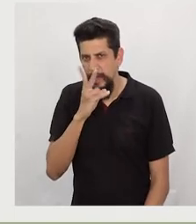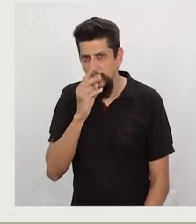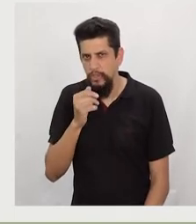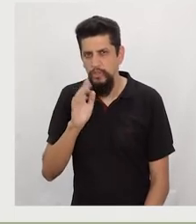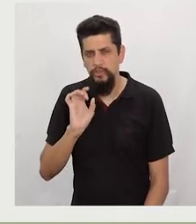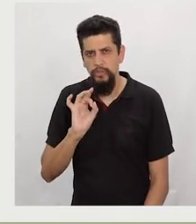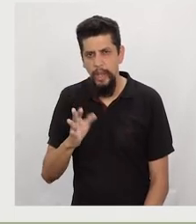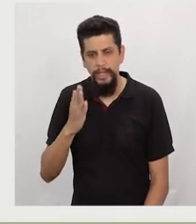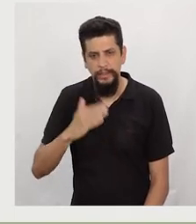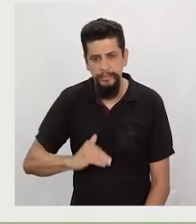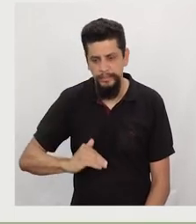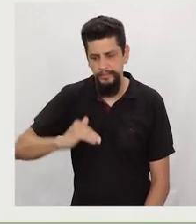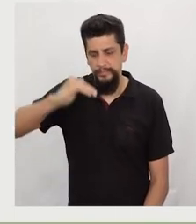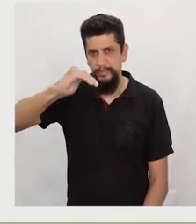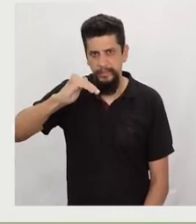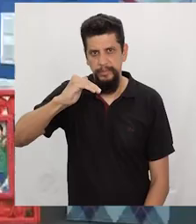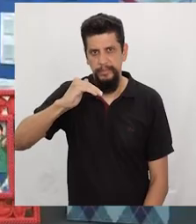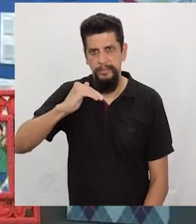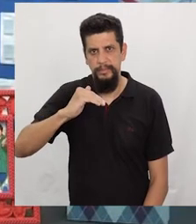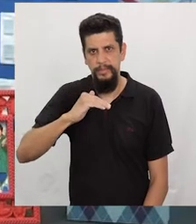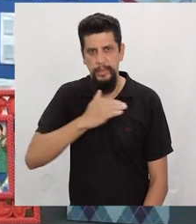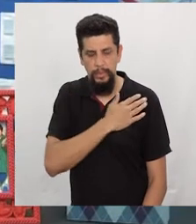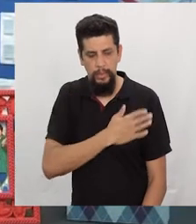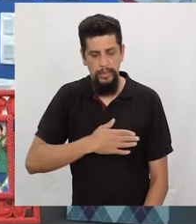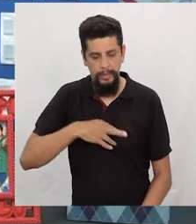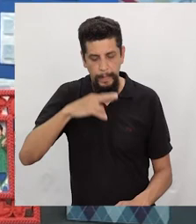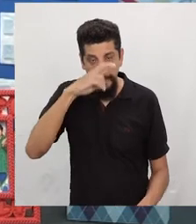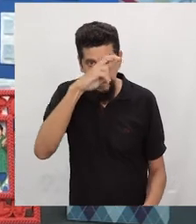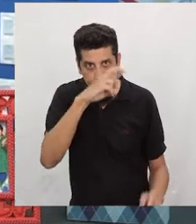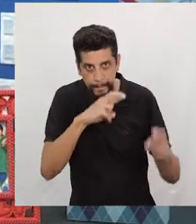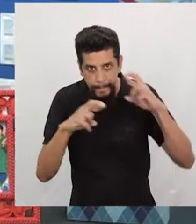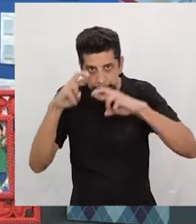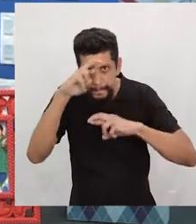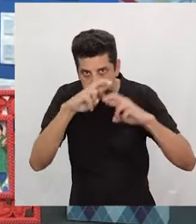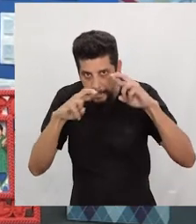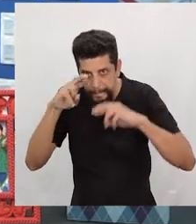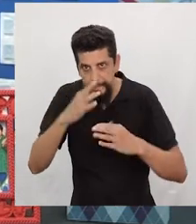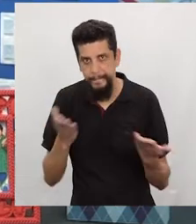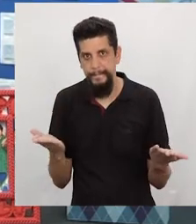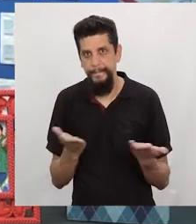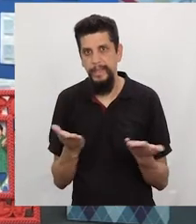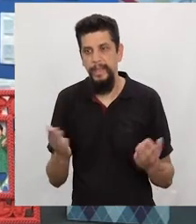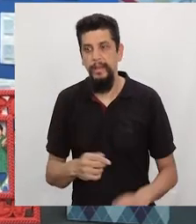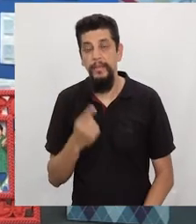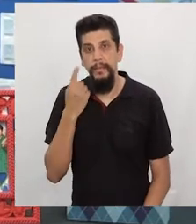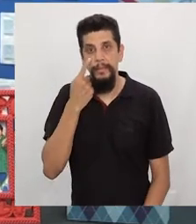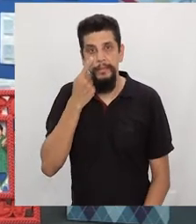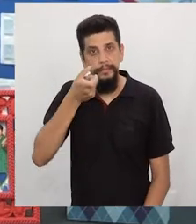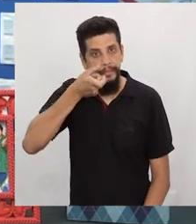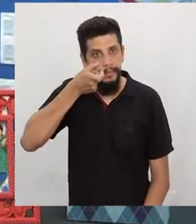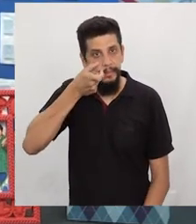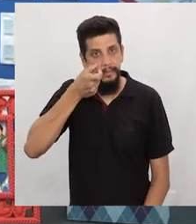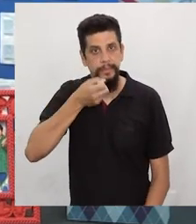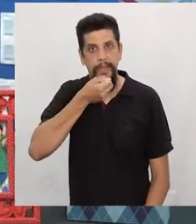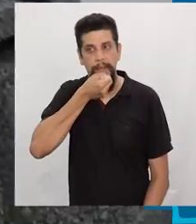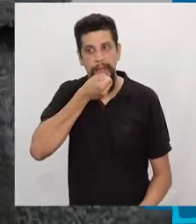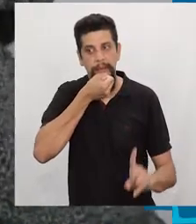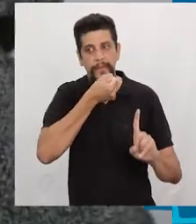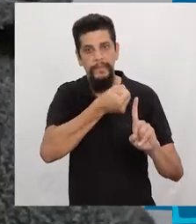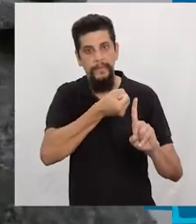crianças maiores gostam dos detetives. O Gael vai provar que não é bem assim, não. Vamos assistir, então, a